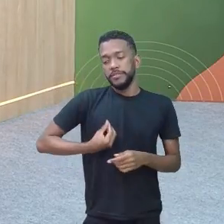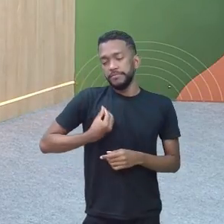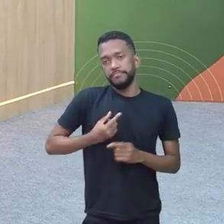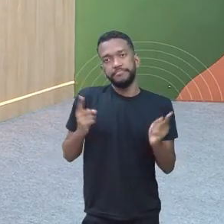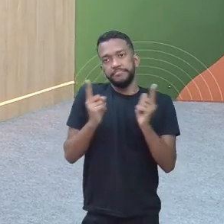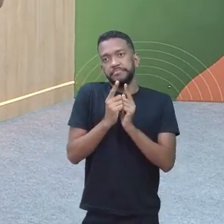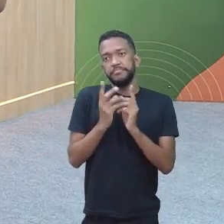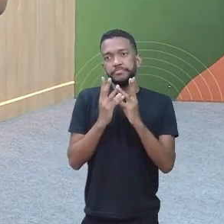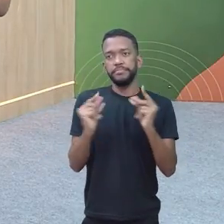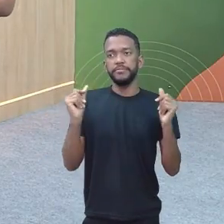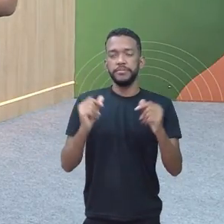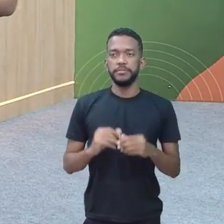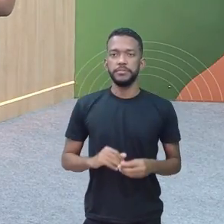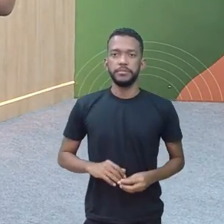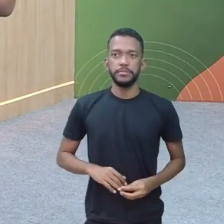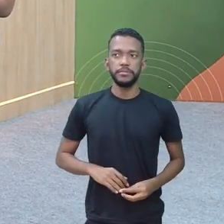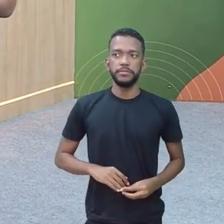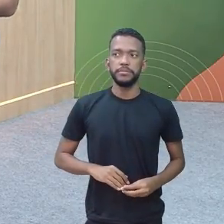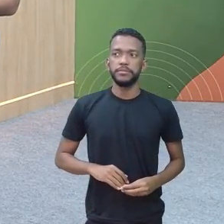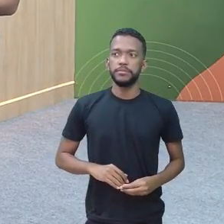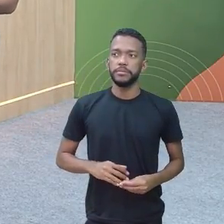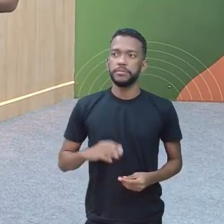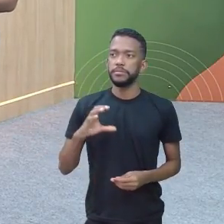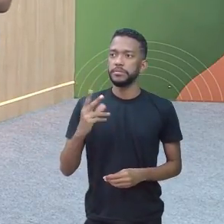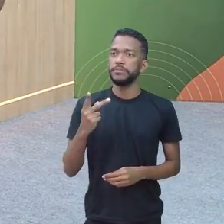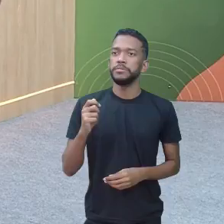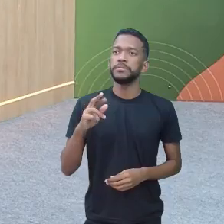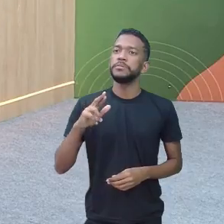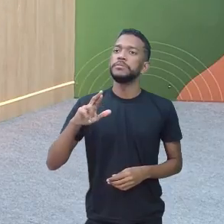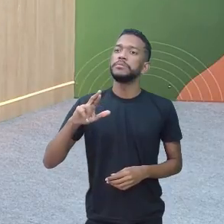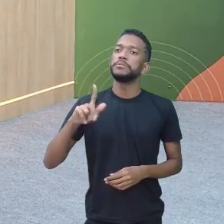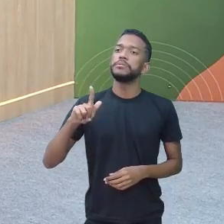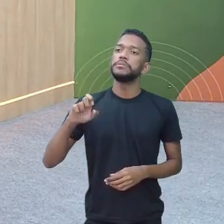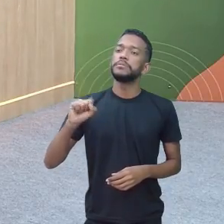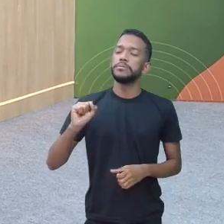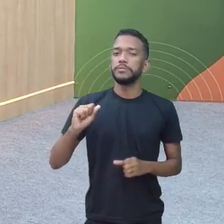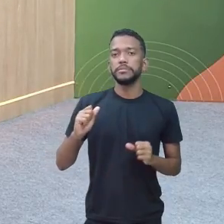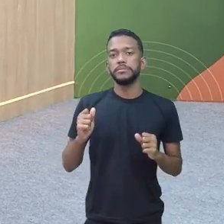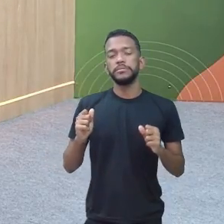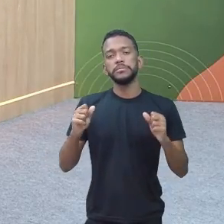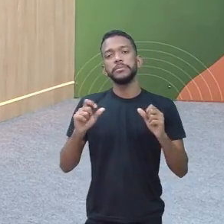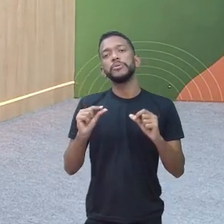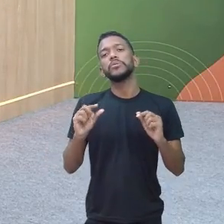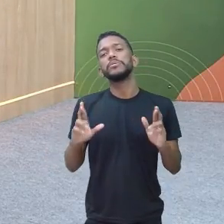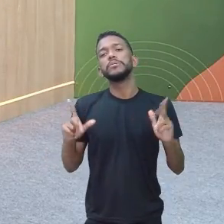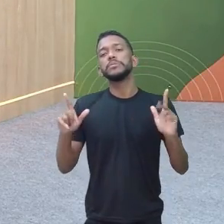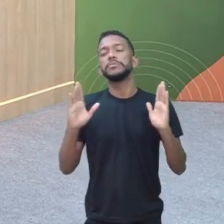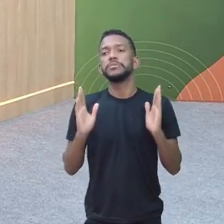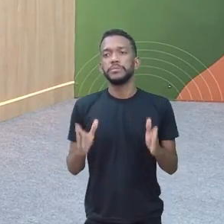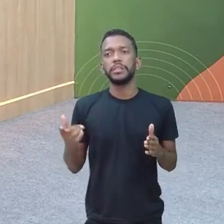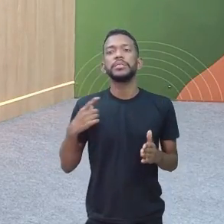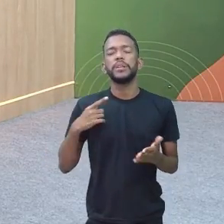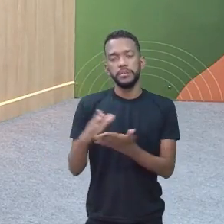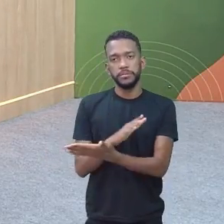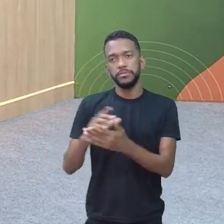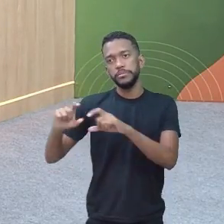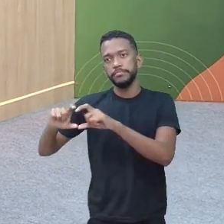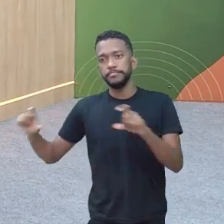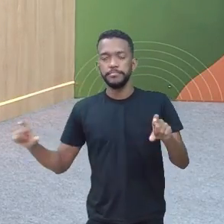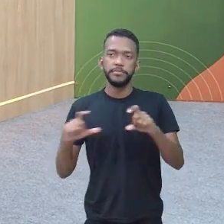curta. E as charges, Vivi? As charges são um pouquinho diferentes do memes, embora tenham alguns pontos em comum